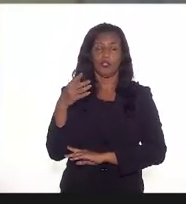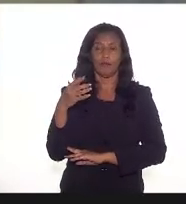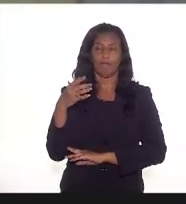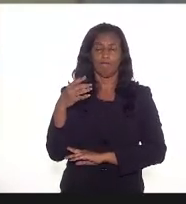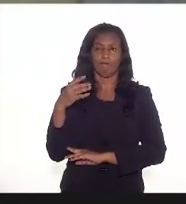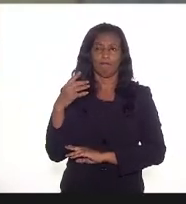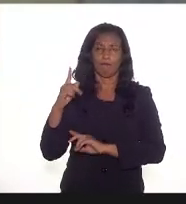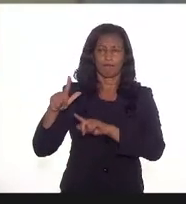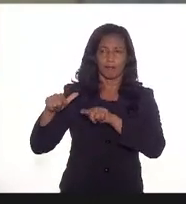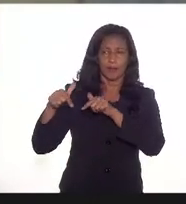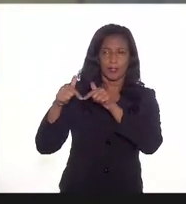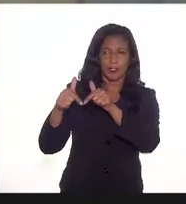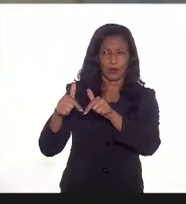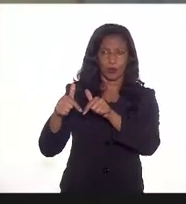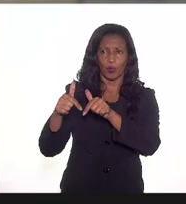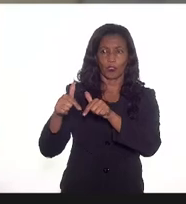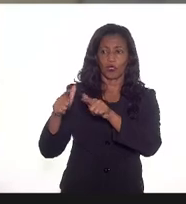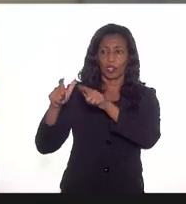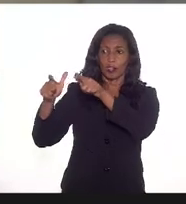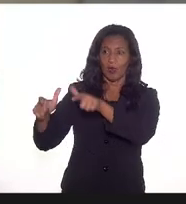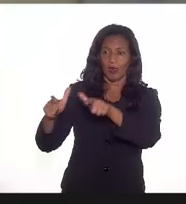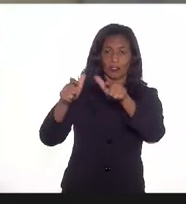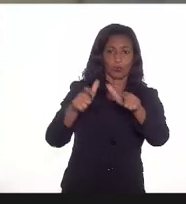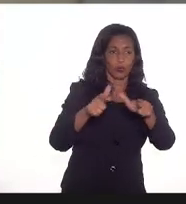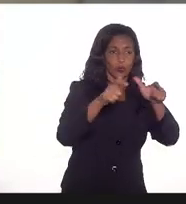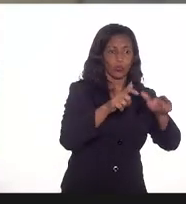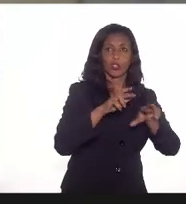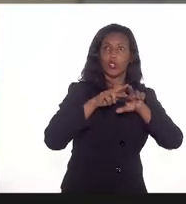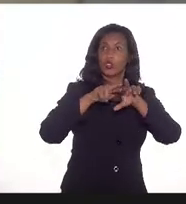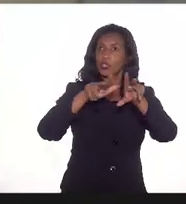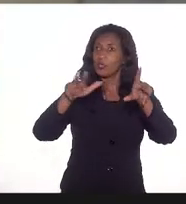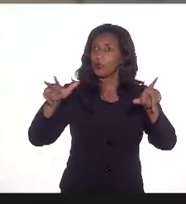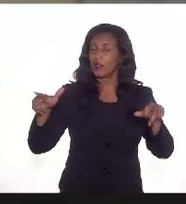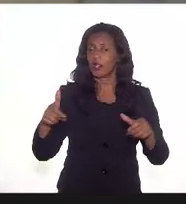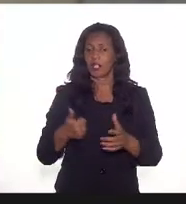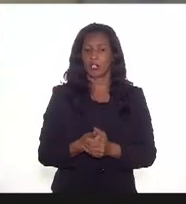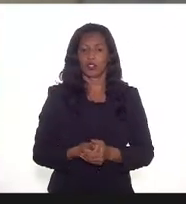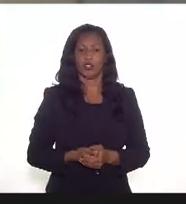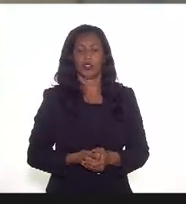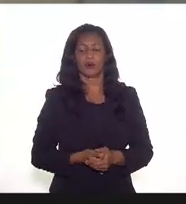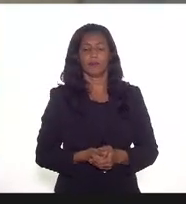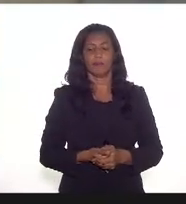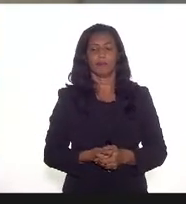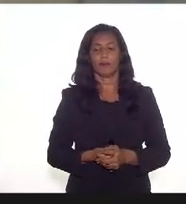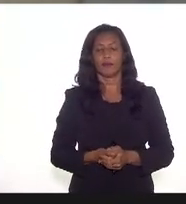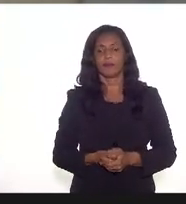que não sejam dessas áreas, que não seja automobilismo, que não seja